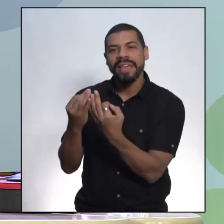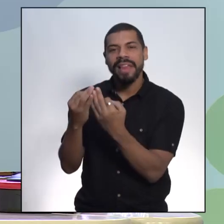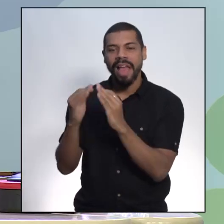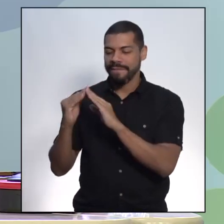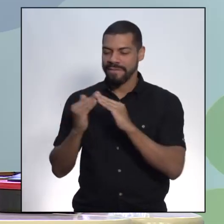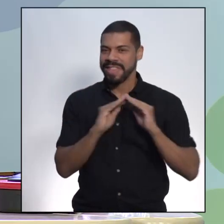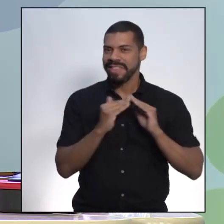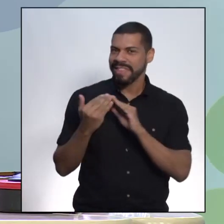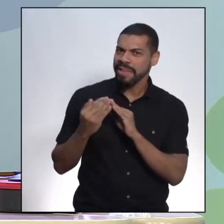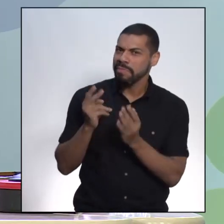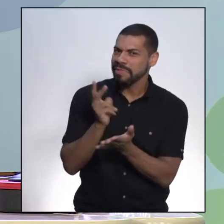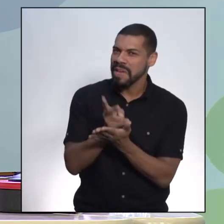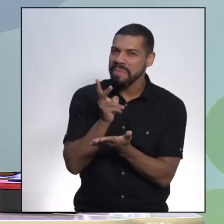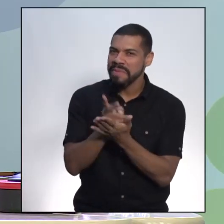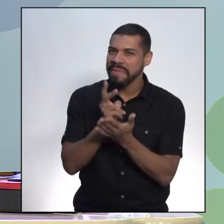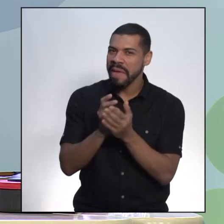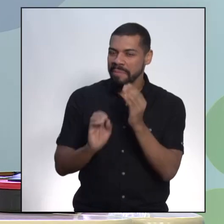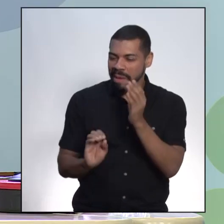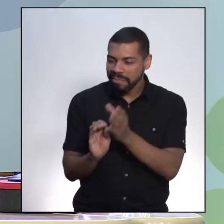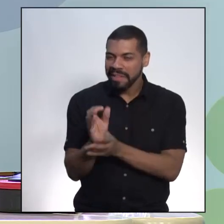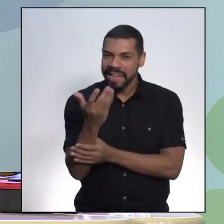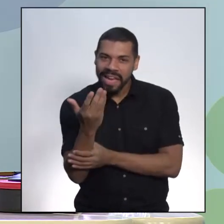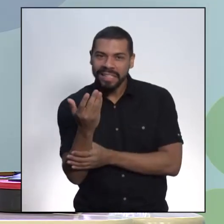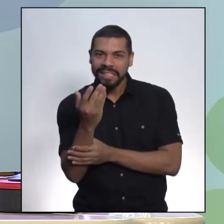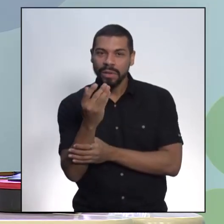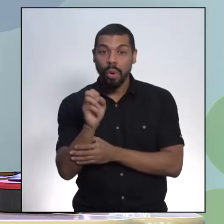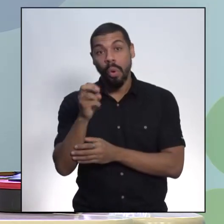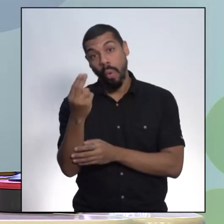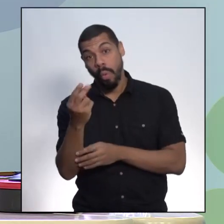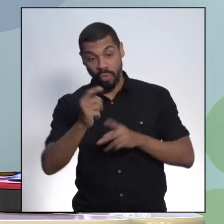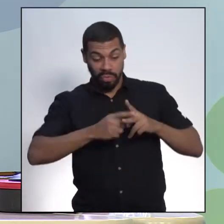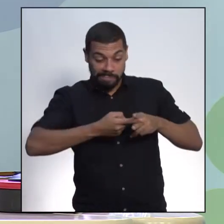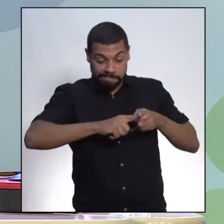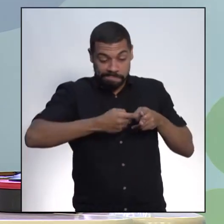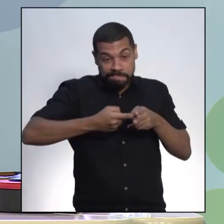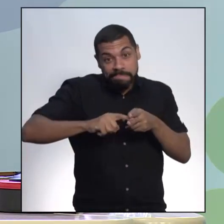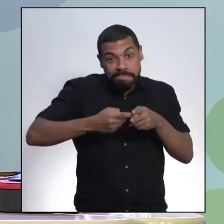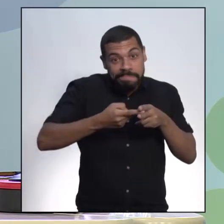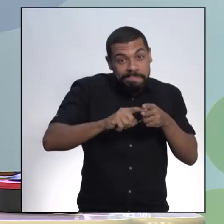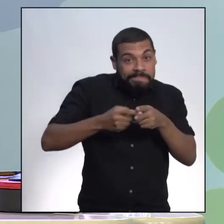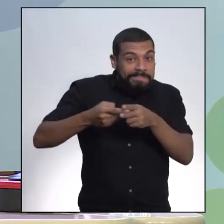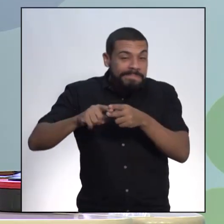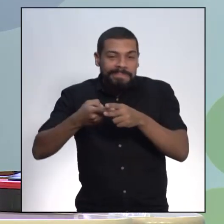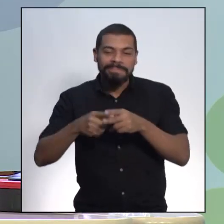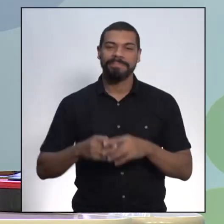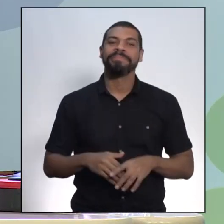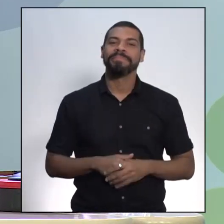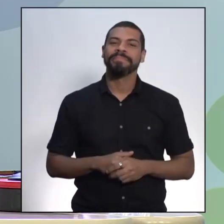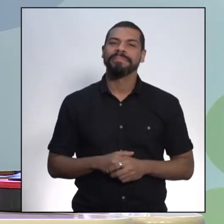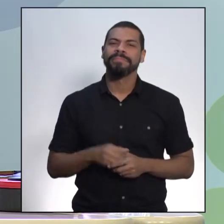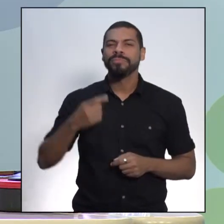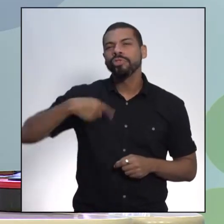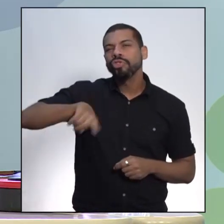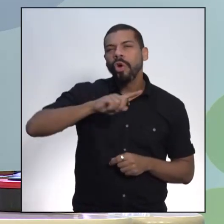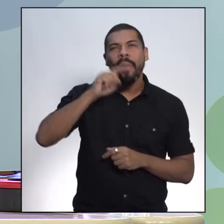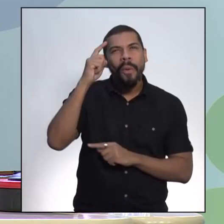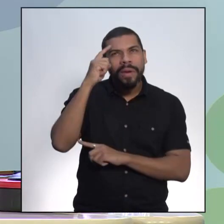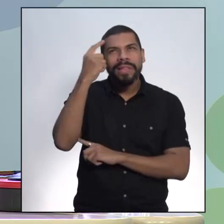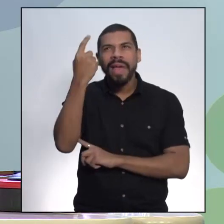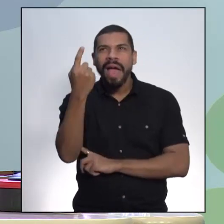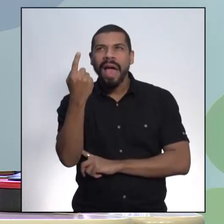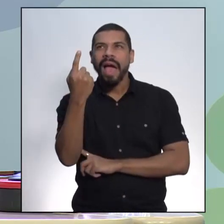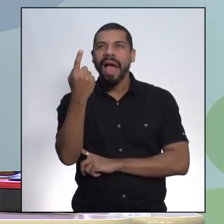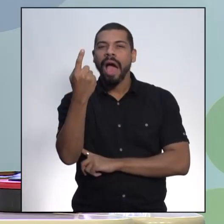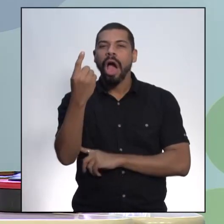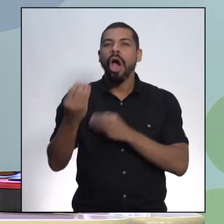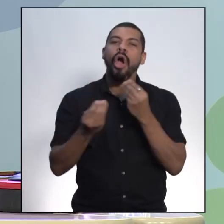sempre tem alguém que está desenvolvendo algum objeto, ou consertando algum objeto, né? Então, na verdade, essa ideia de... essa